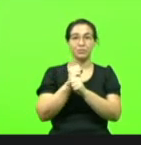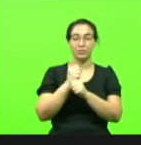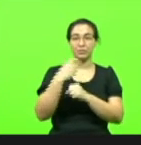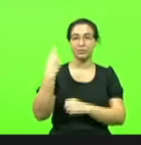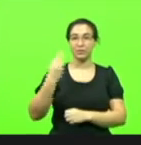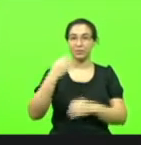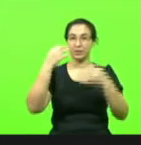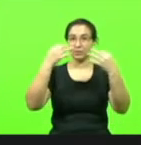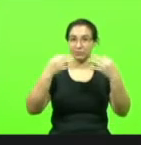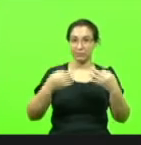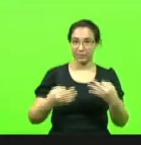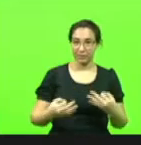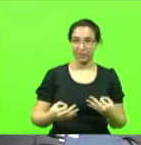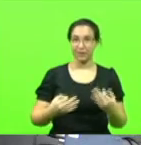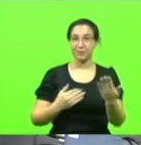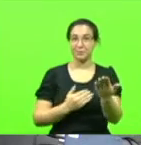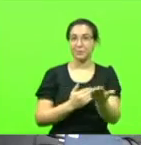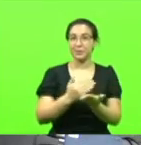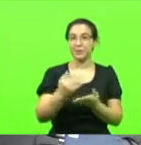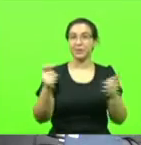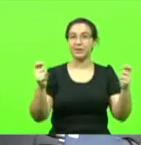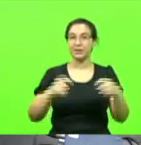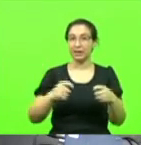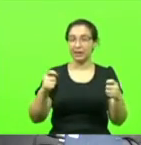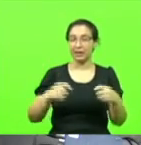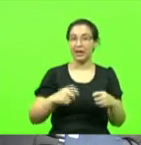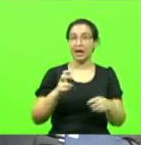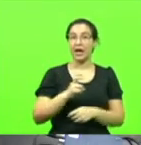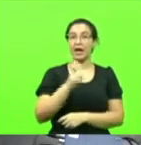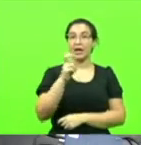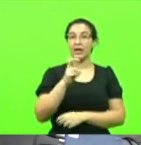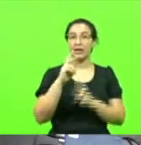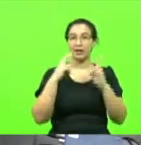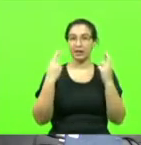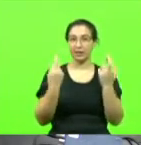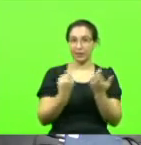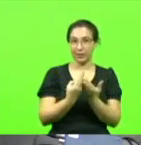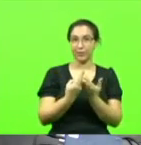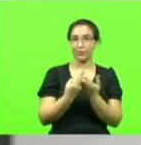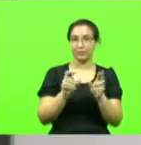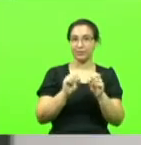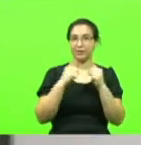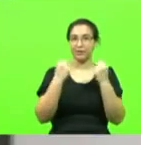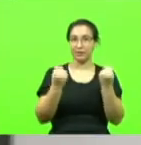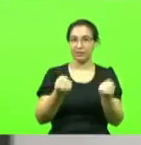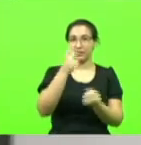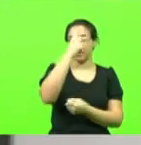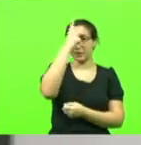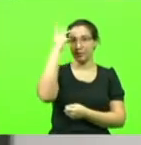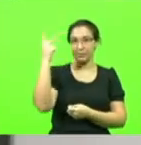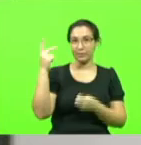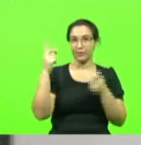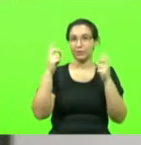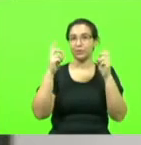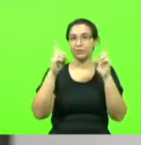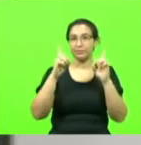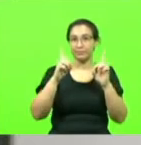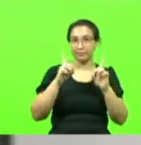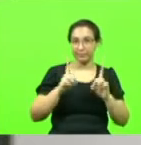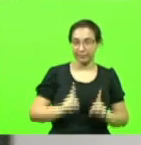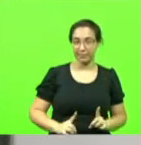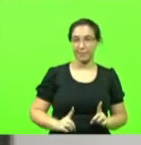para iniciarmos a quinta reunião ordinária da comissão de defesa dos direitos da pessoa com deficiência